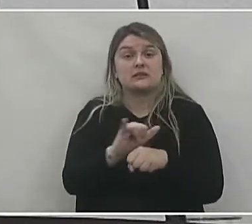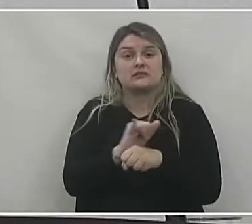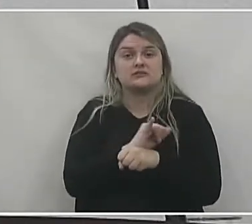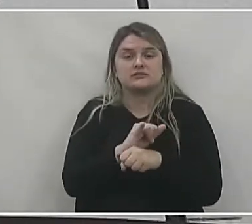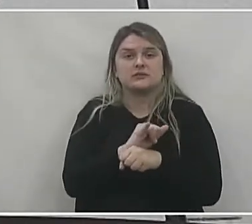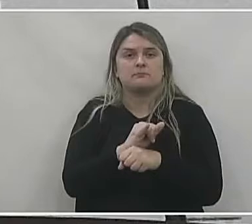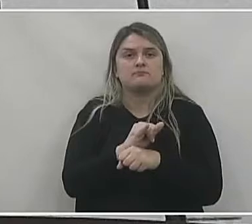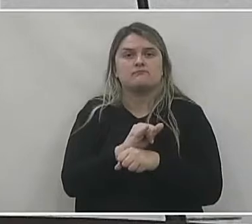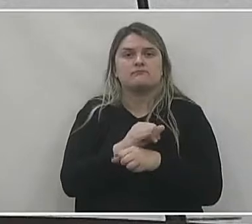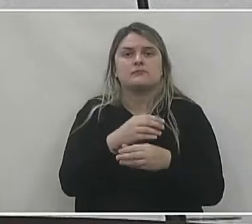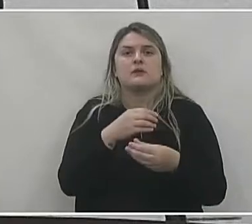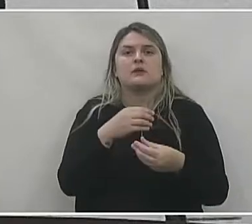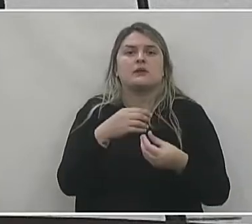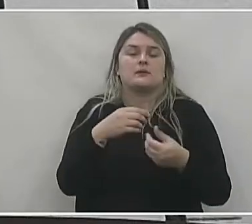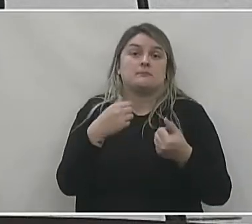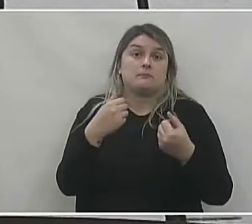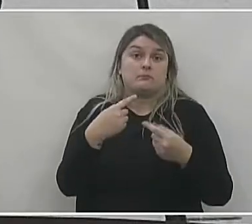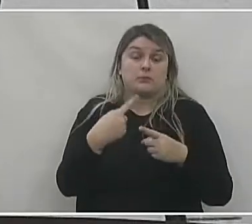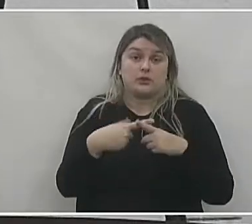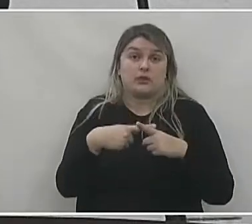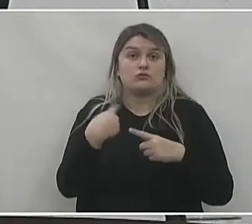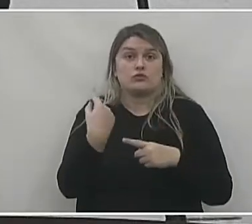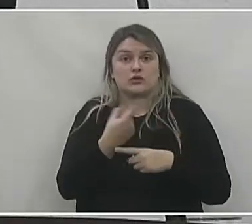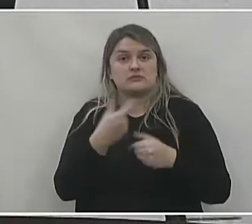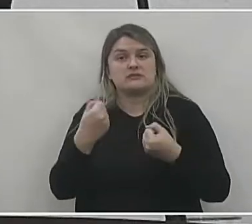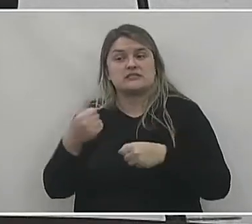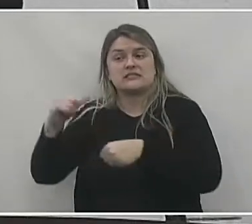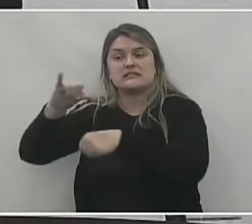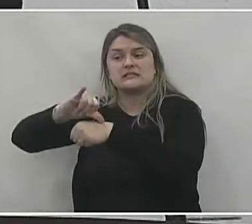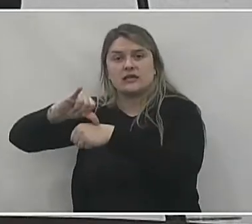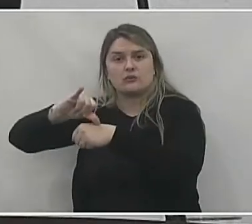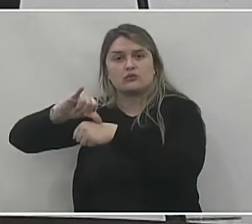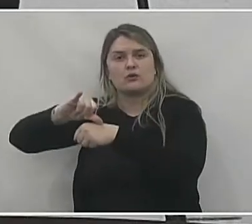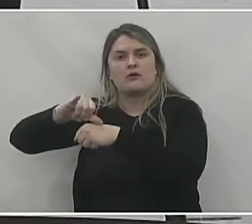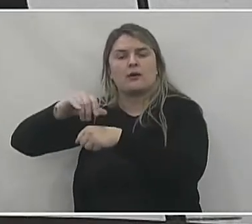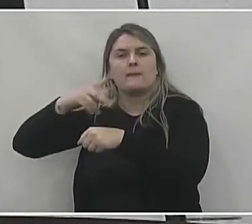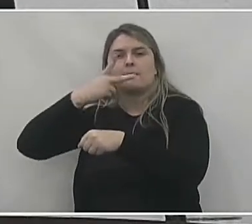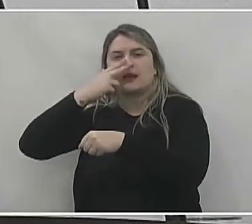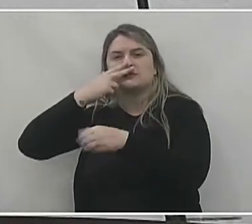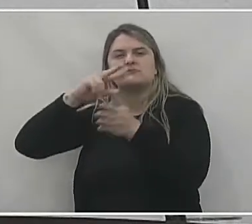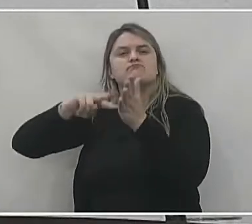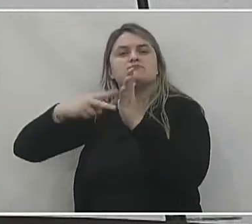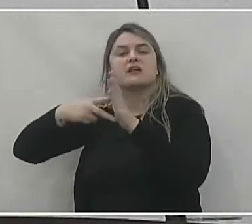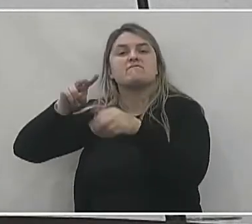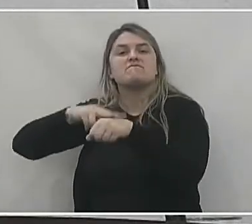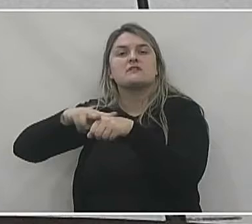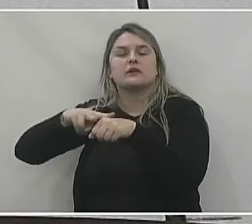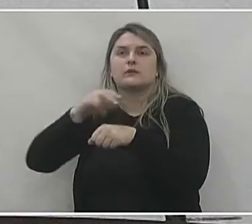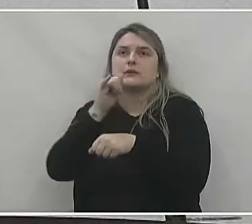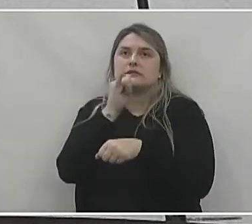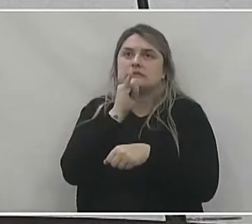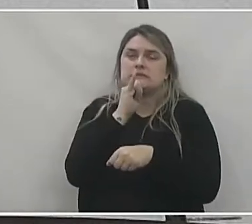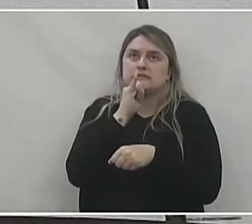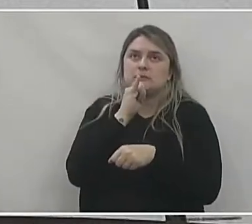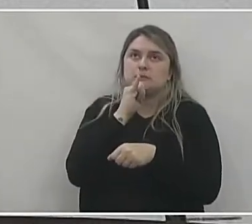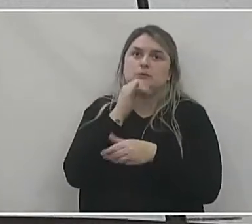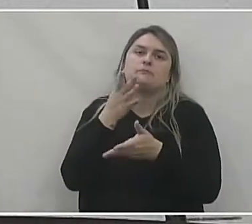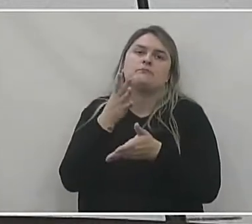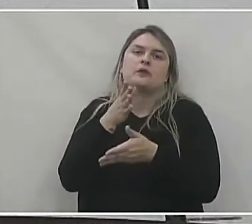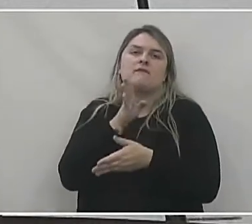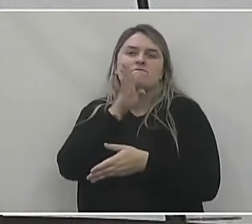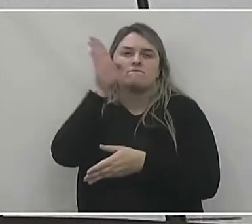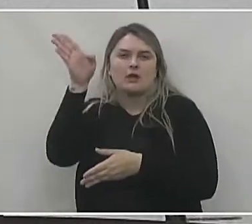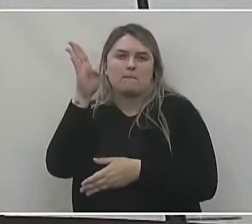buscar a indenização para sermos o Centro Verde do Paraná. Olha, você pega daqui, por exemplo, e vai